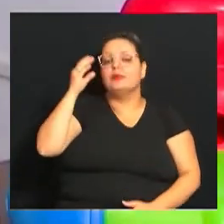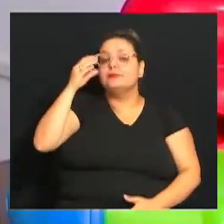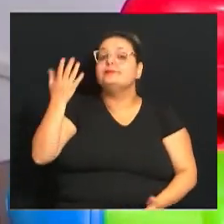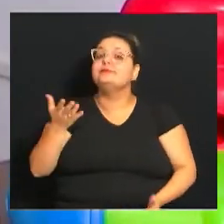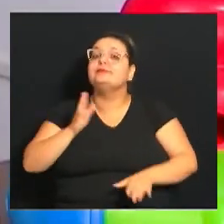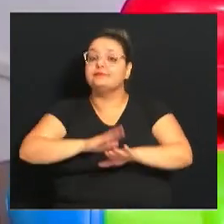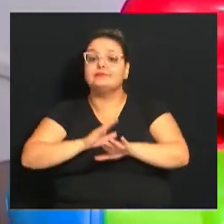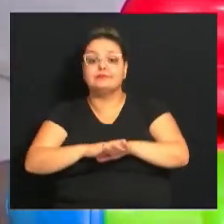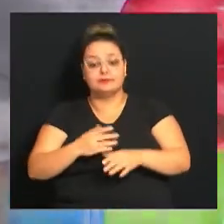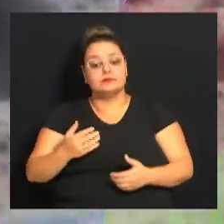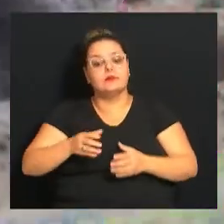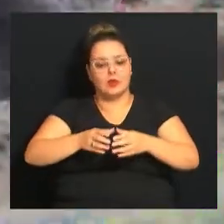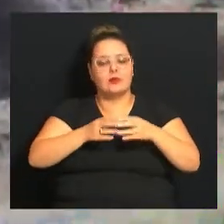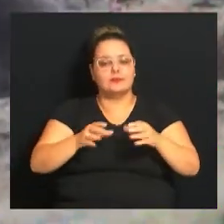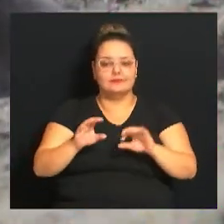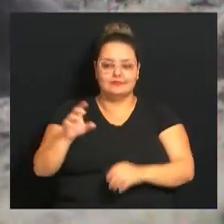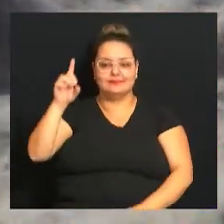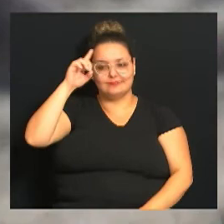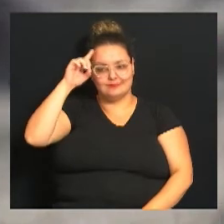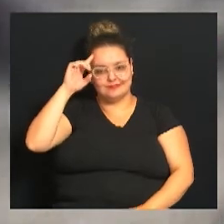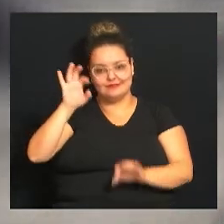inserindo ele na rotina da família.